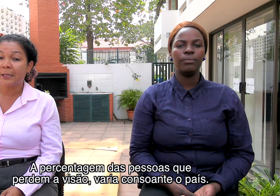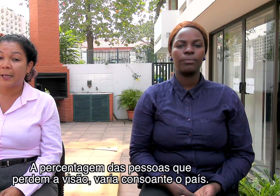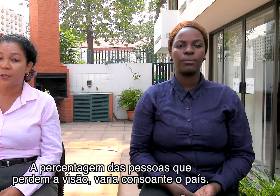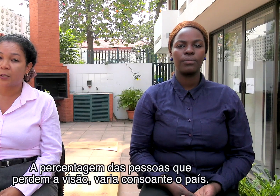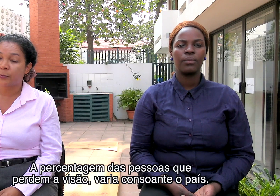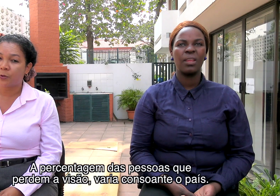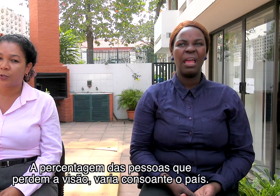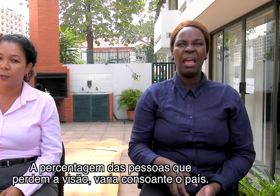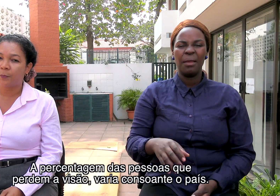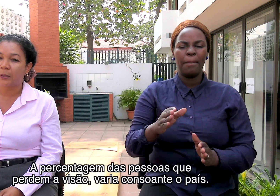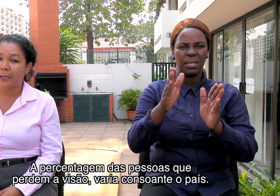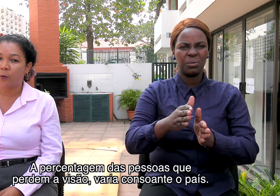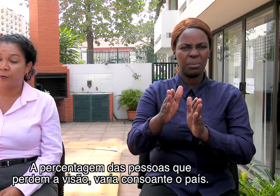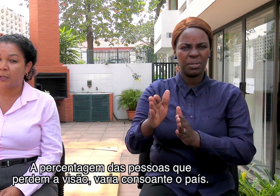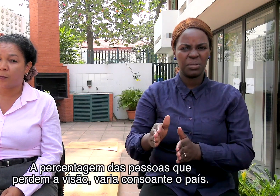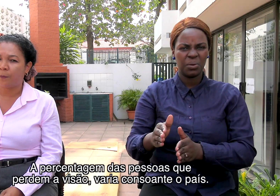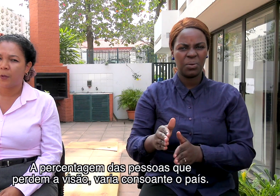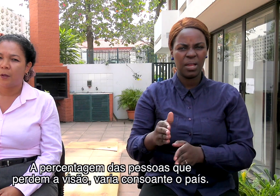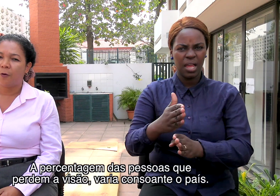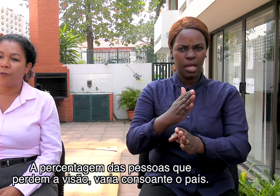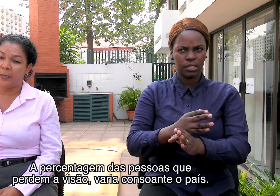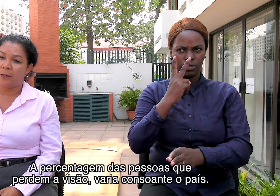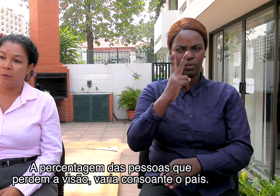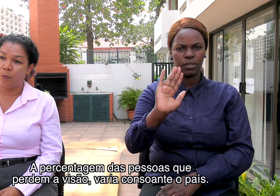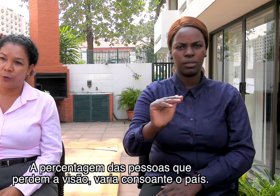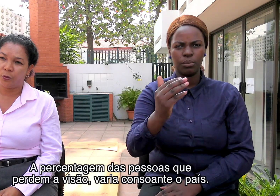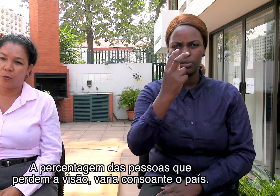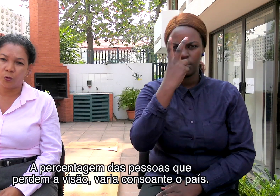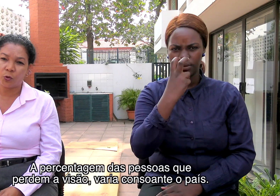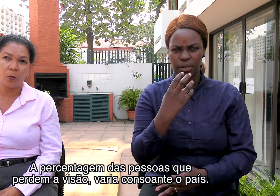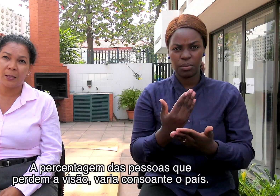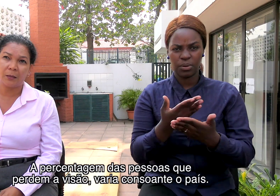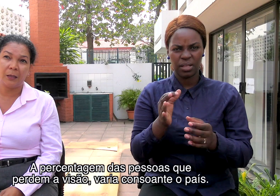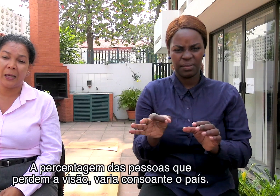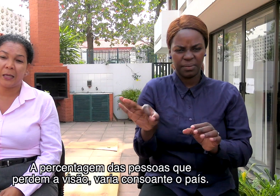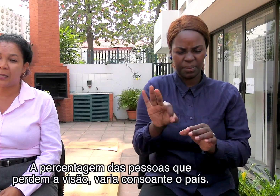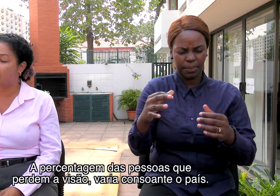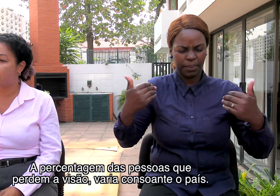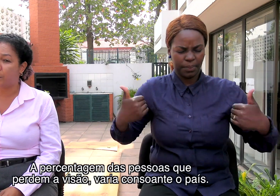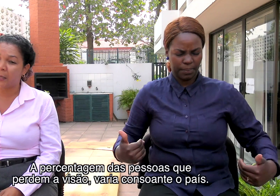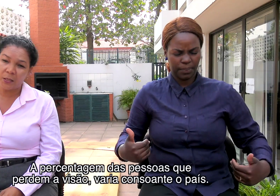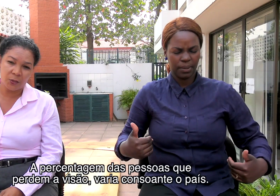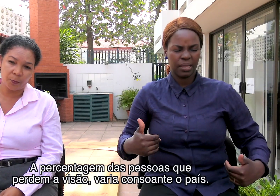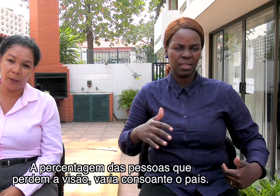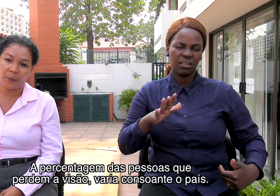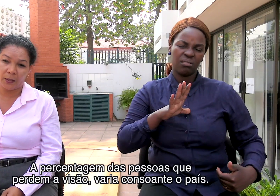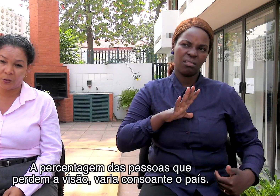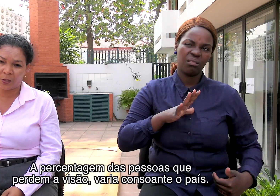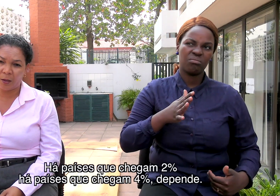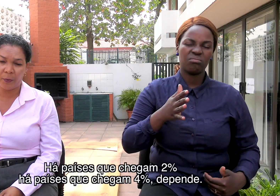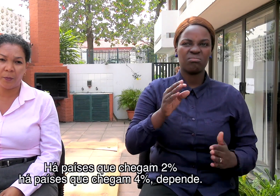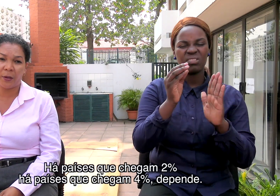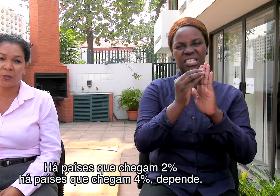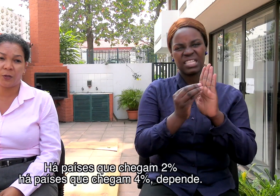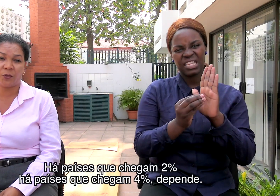A percentagem das pessoas que perderam a visão varia muito, consoante cair de país para